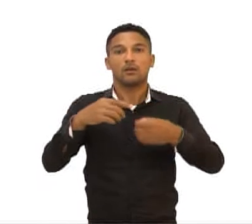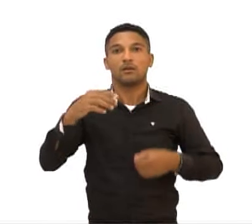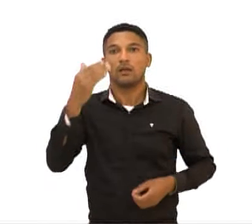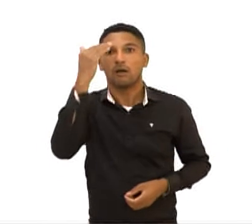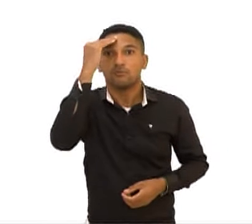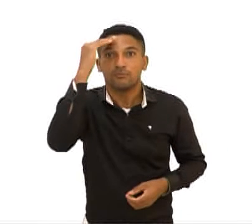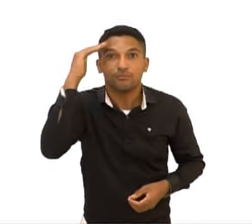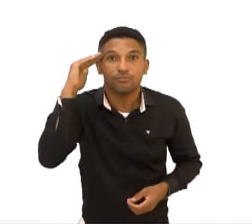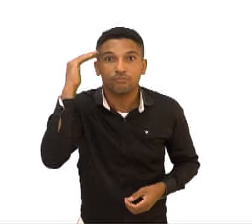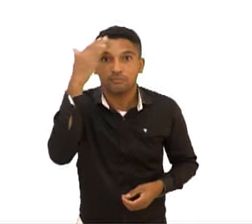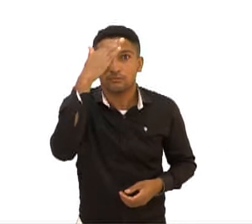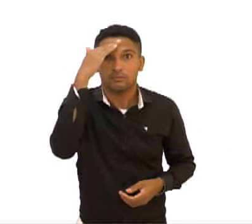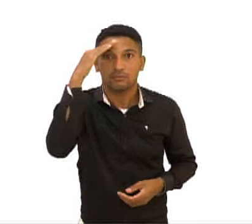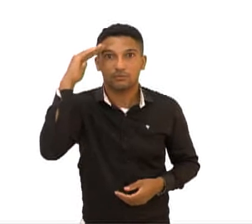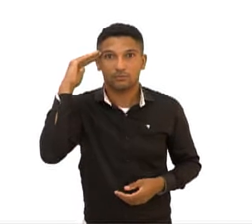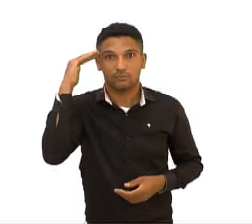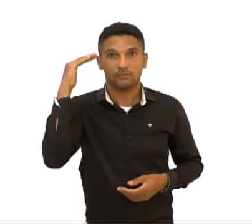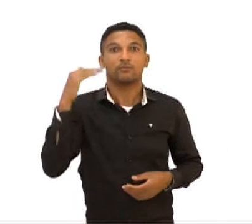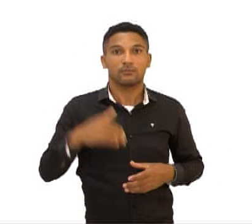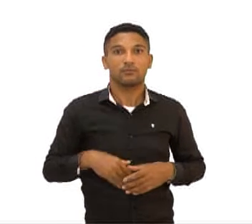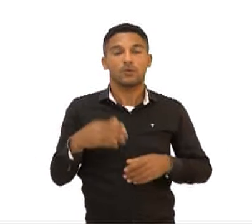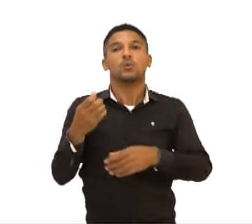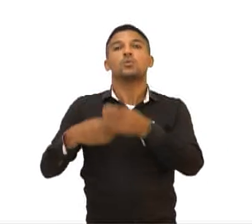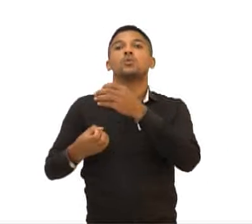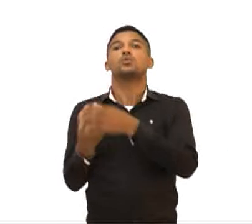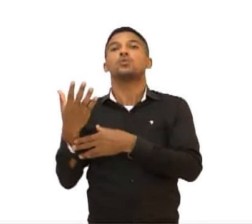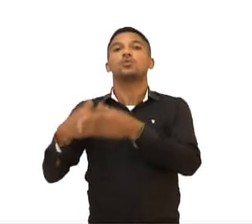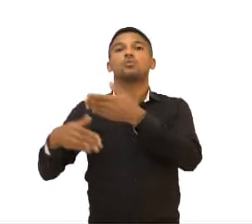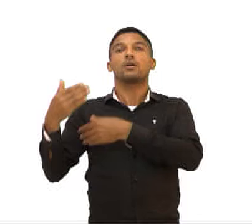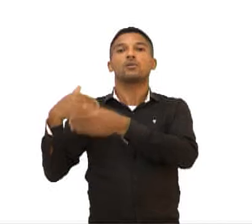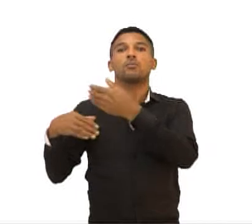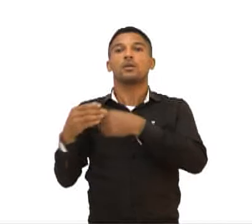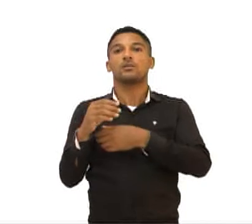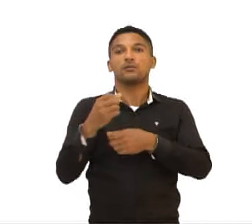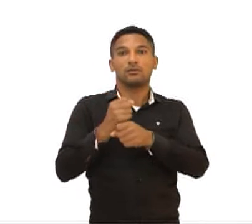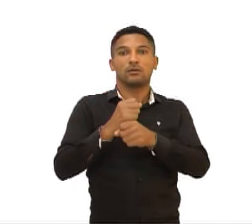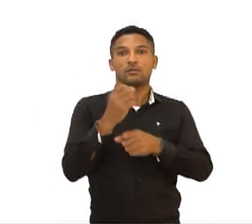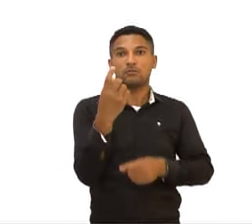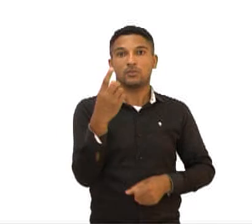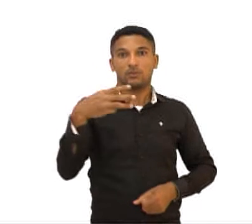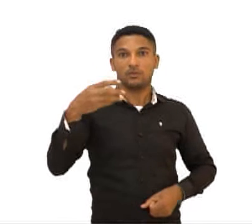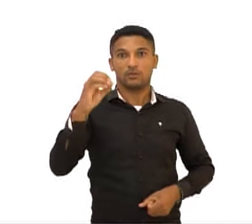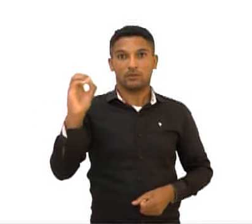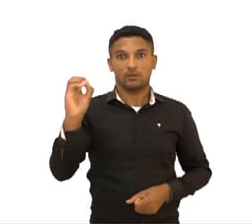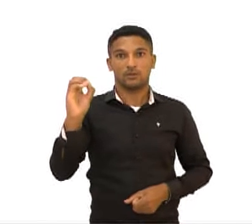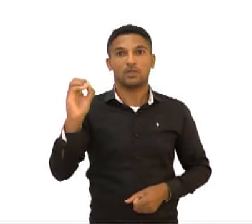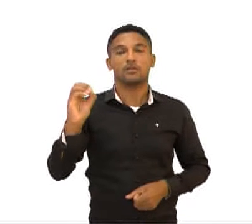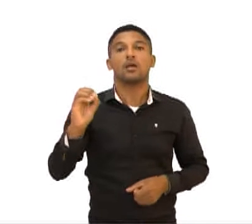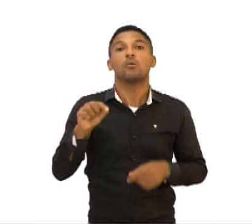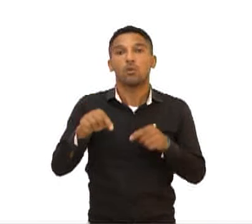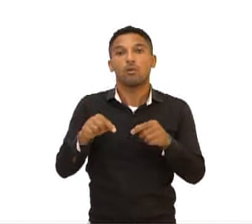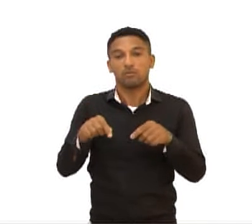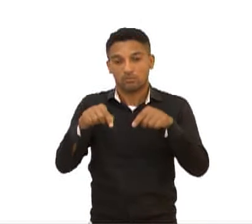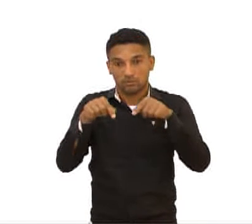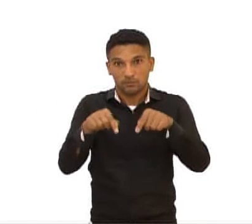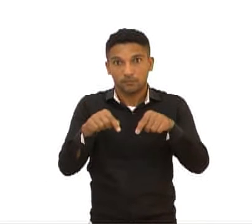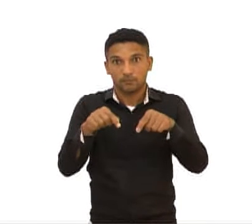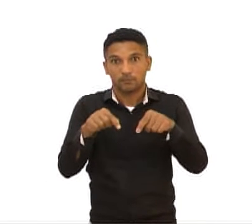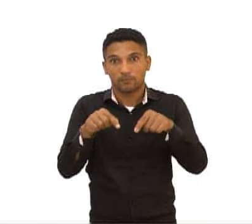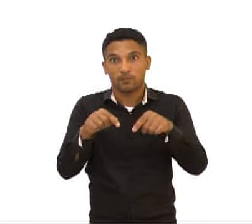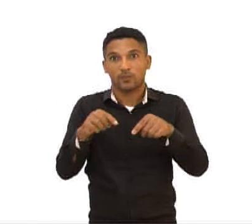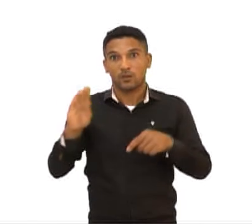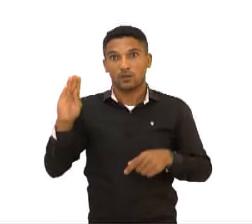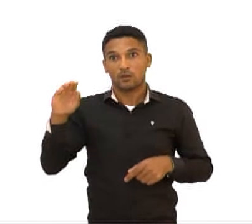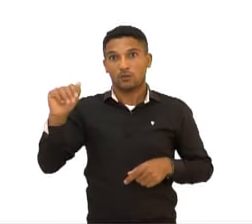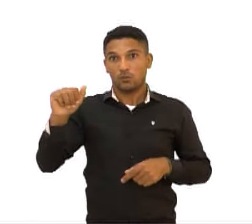lá por volta do ano de 1300 e ele vai ter tipo um grande destaque no artesanato, novamente, né, porque os